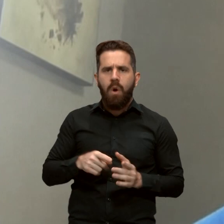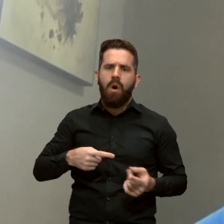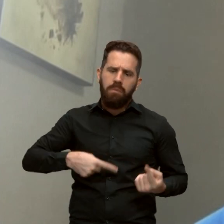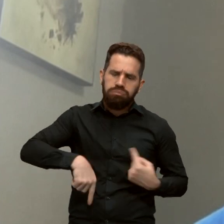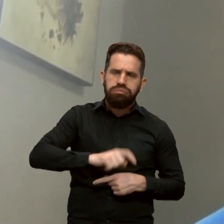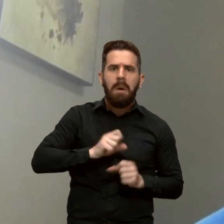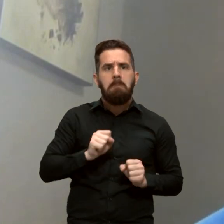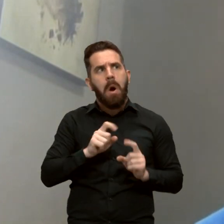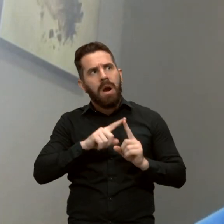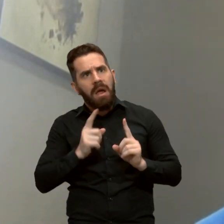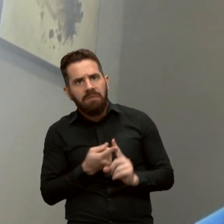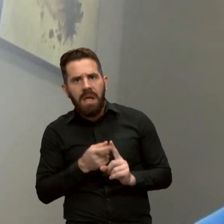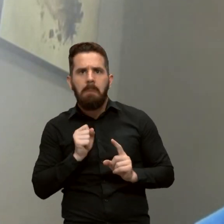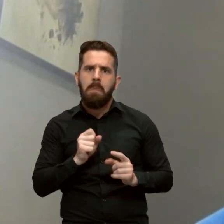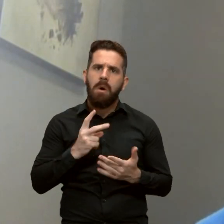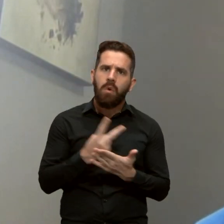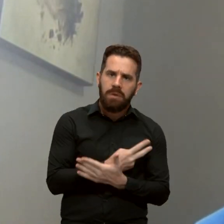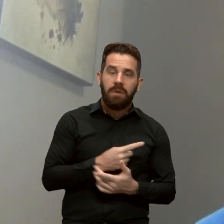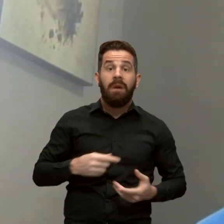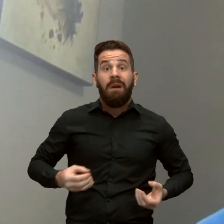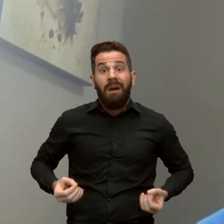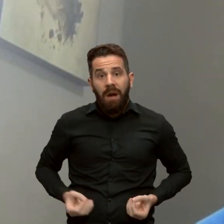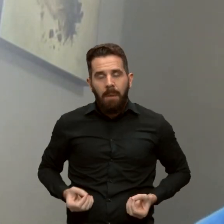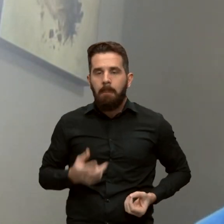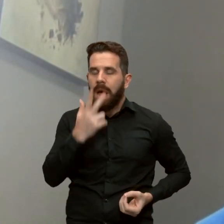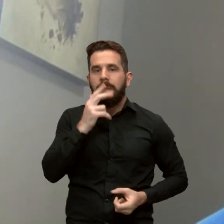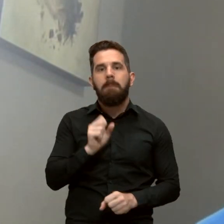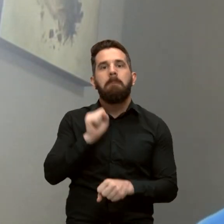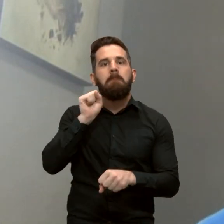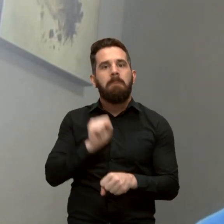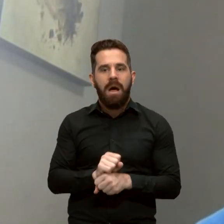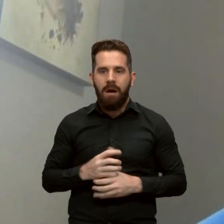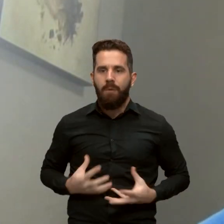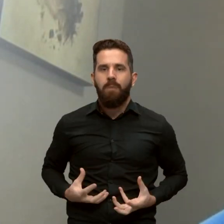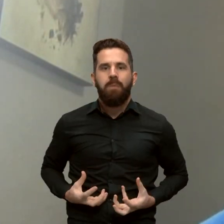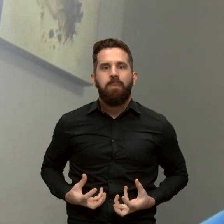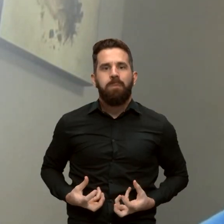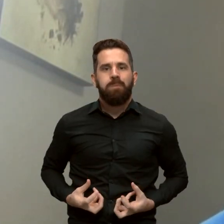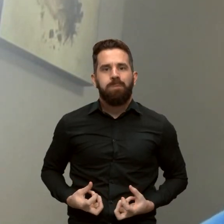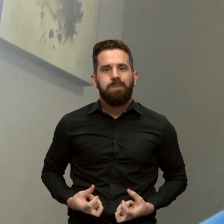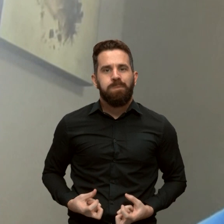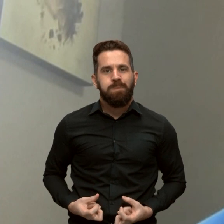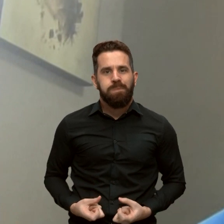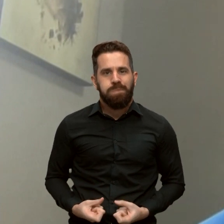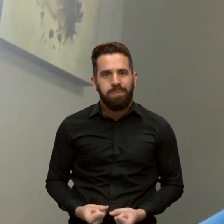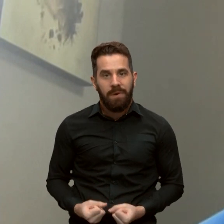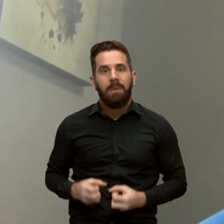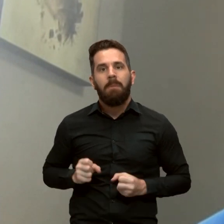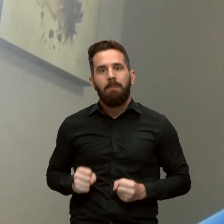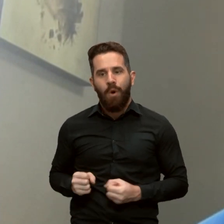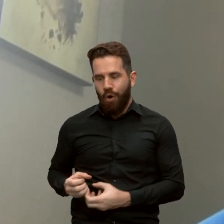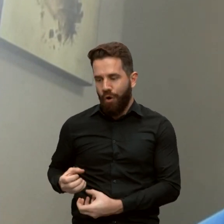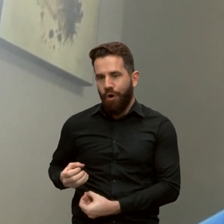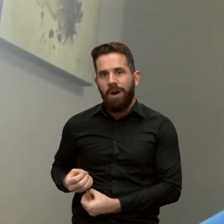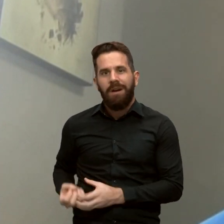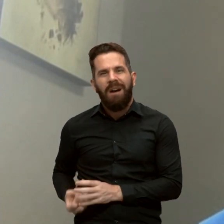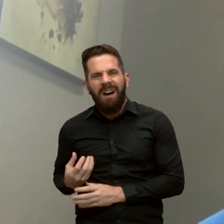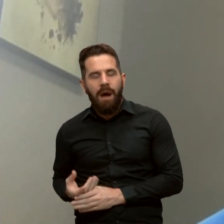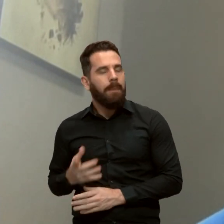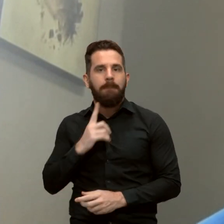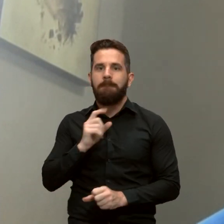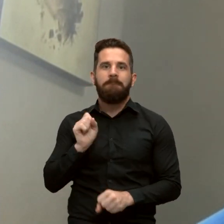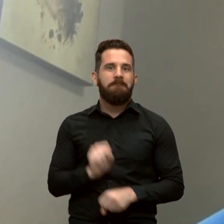eles param de produzir novos óvulos que seriam potencialmente fecundados. Então, a mulher entra num período